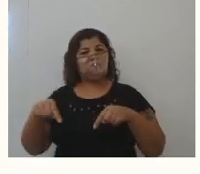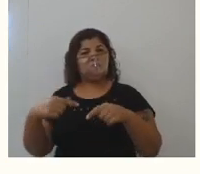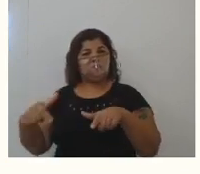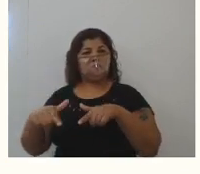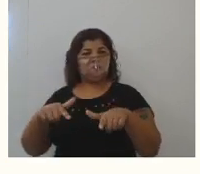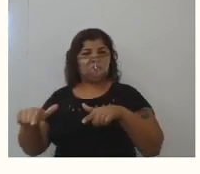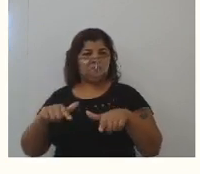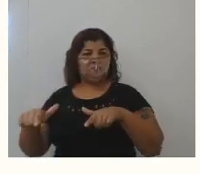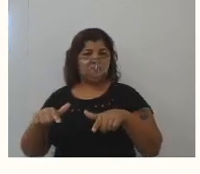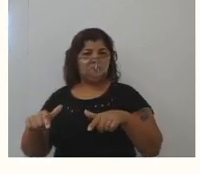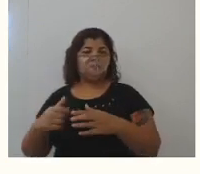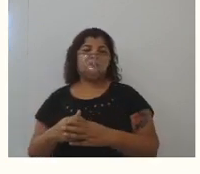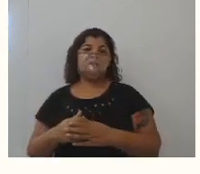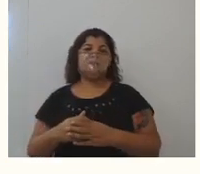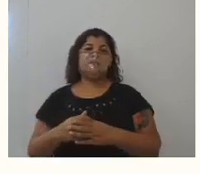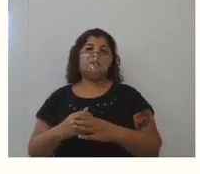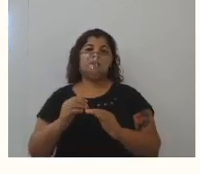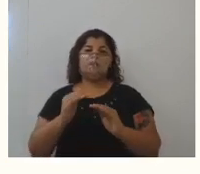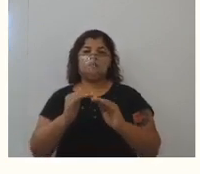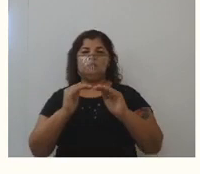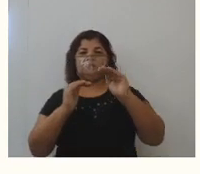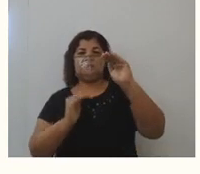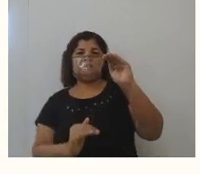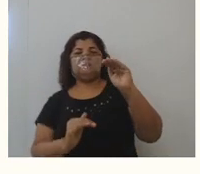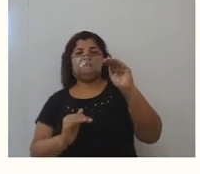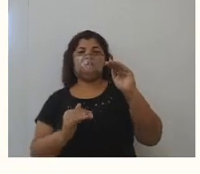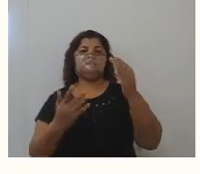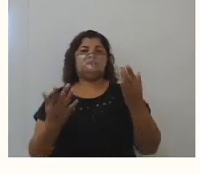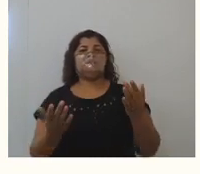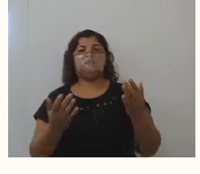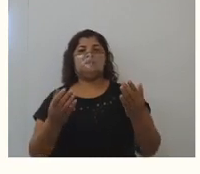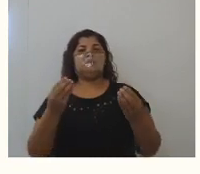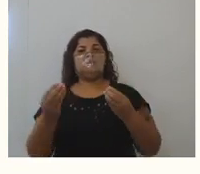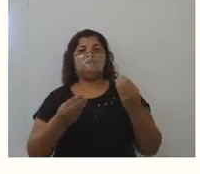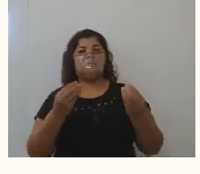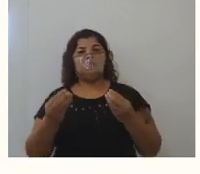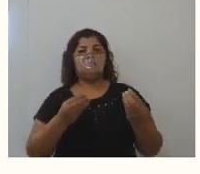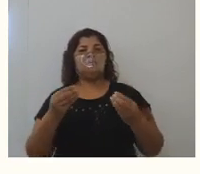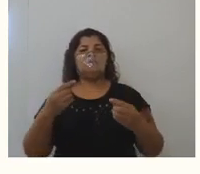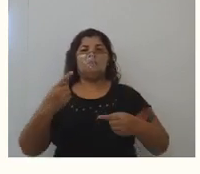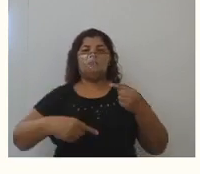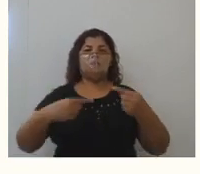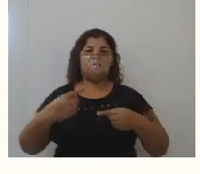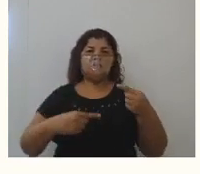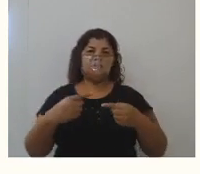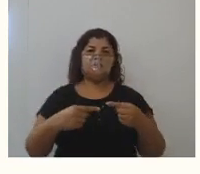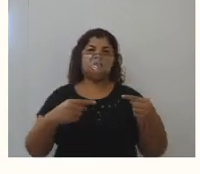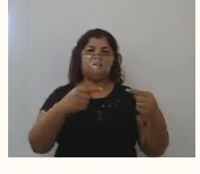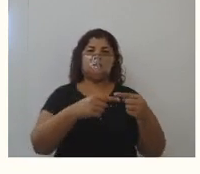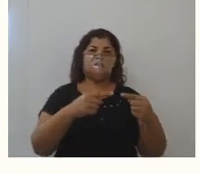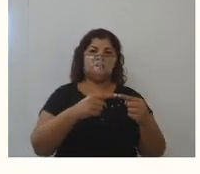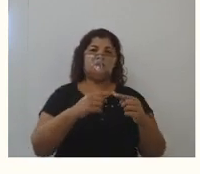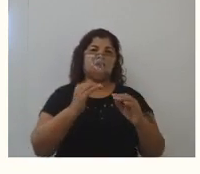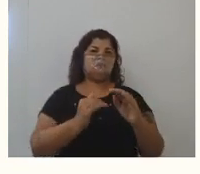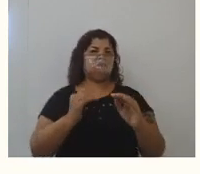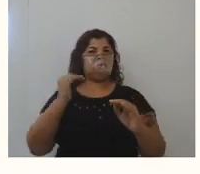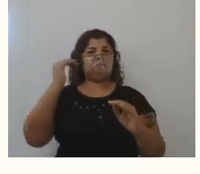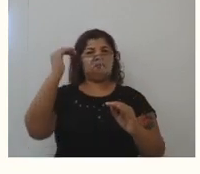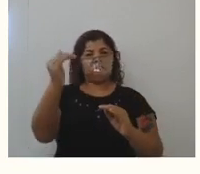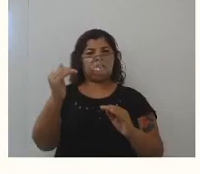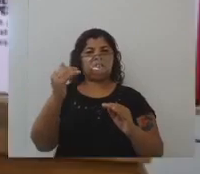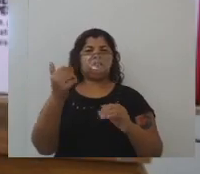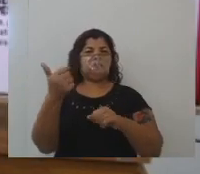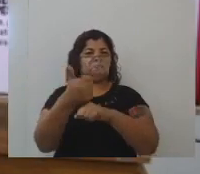hierárquicos, parcela que sobe para 85% quando se trata de políticas voltadas para os cargos mais altos e os